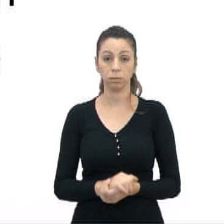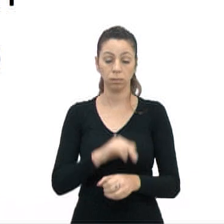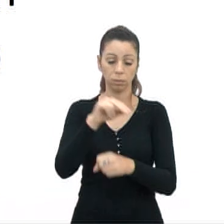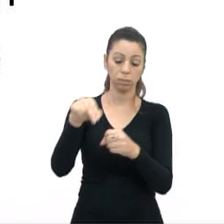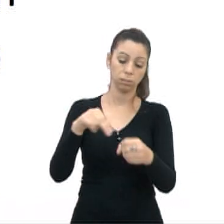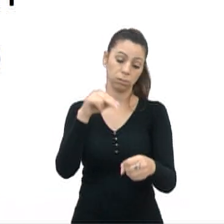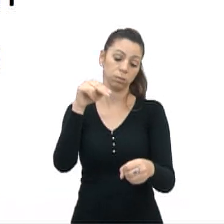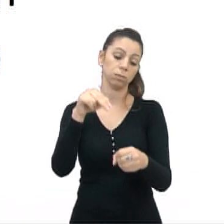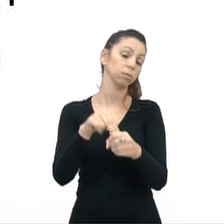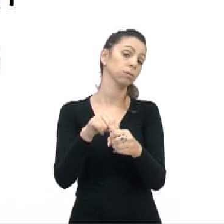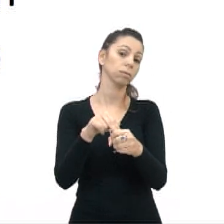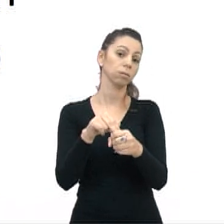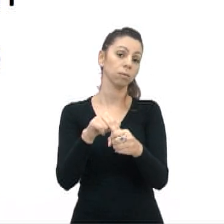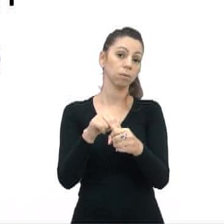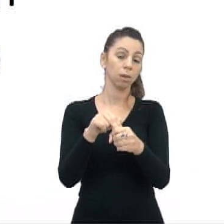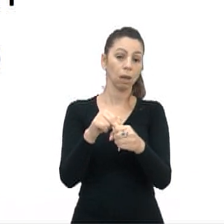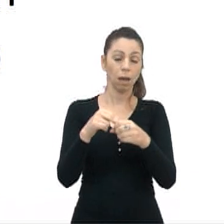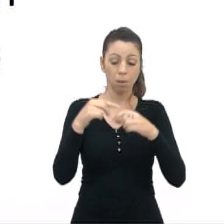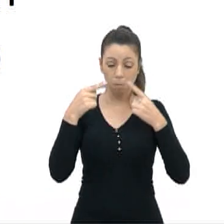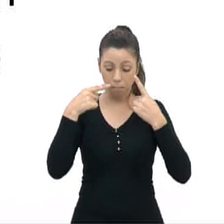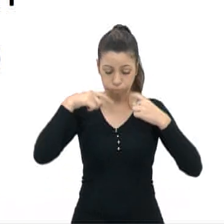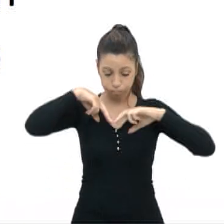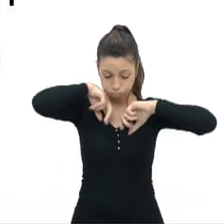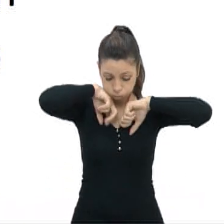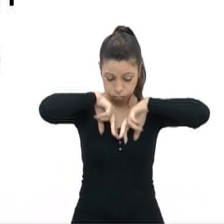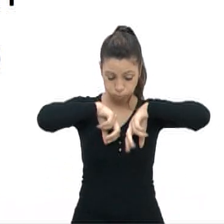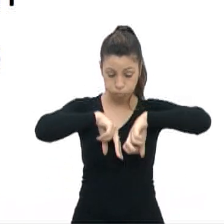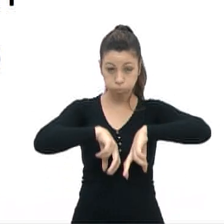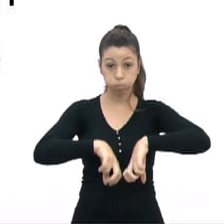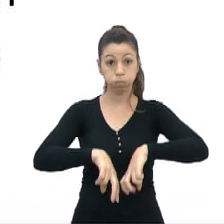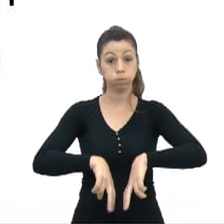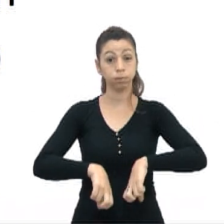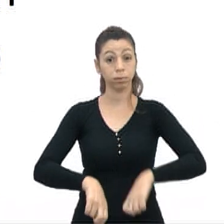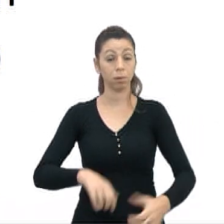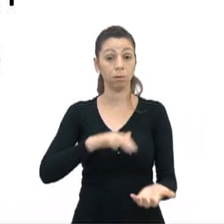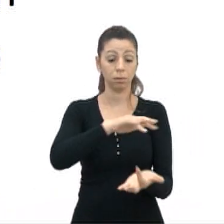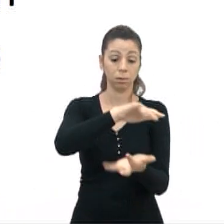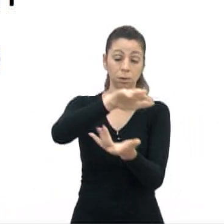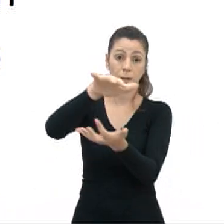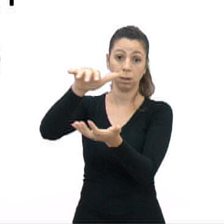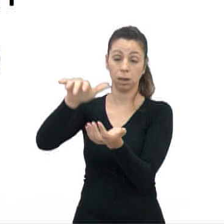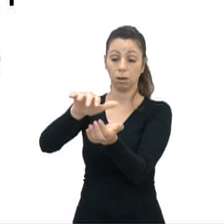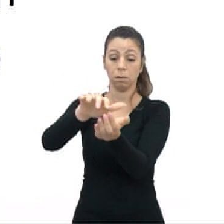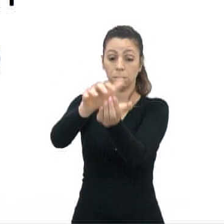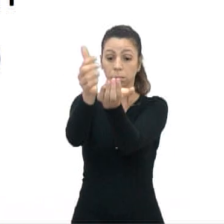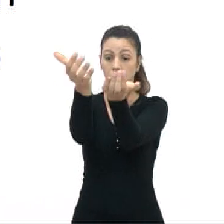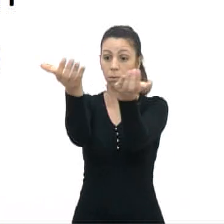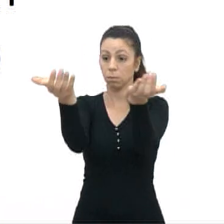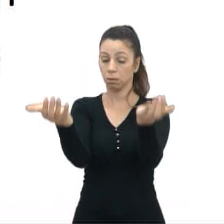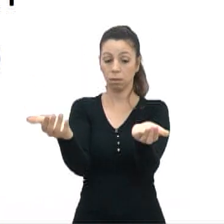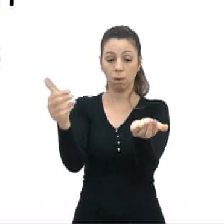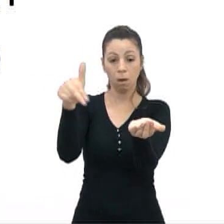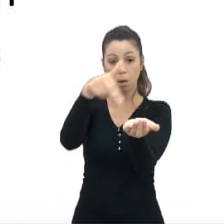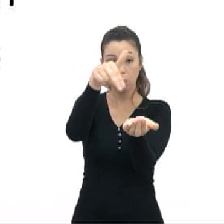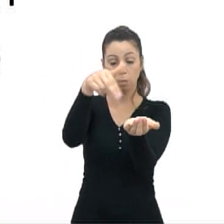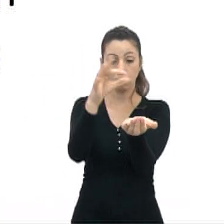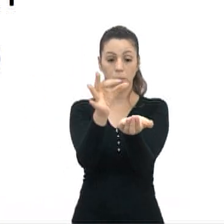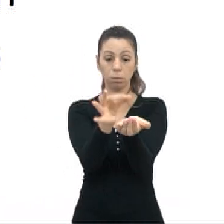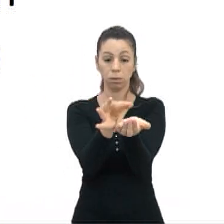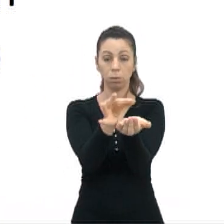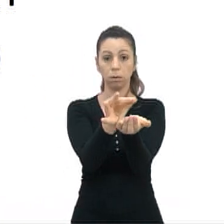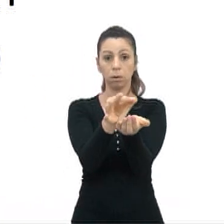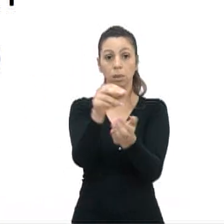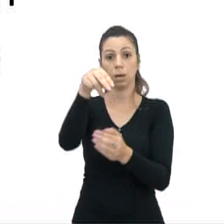Núcleo é a camada mais interna, sendo o centro do planeta. Formado principalmente por